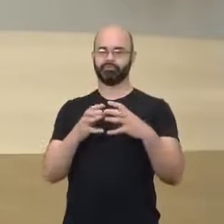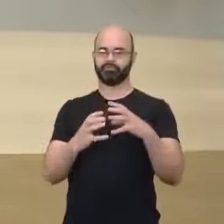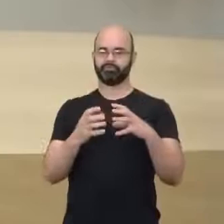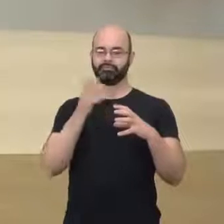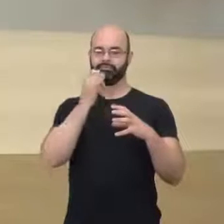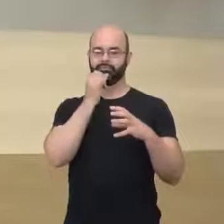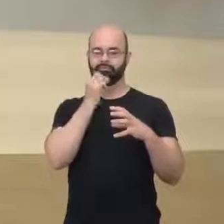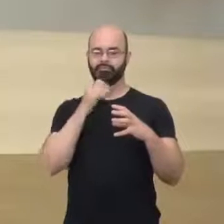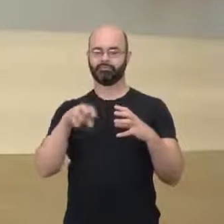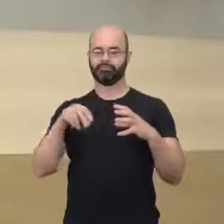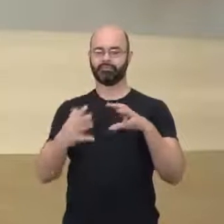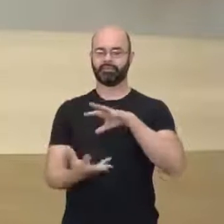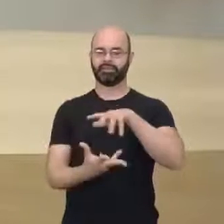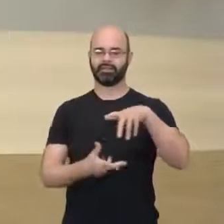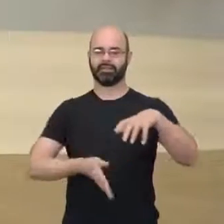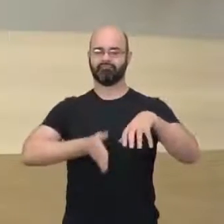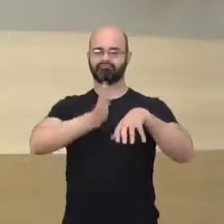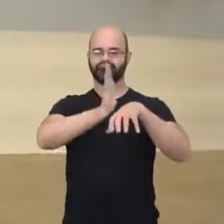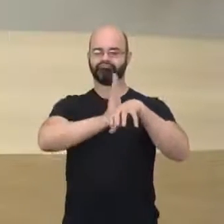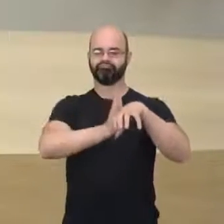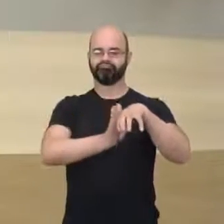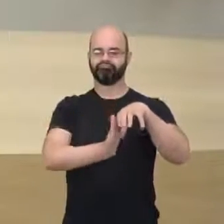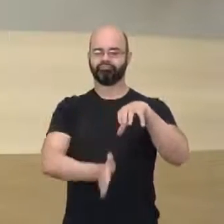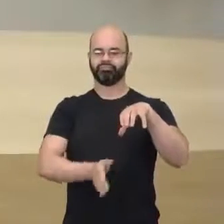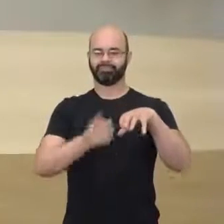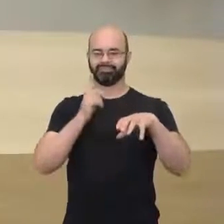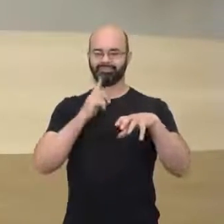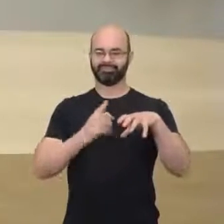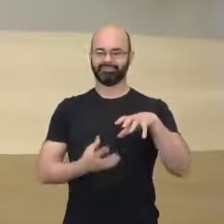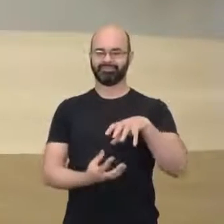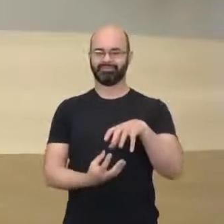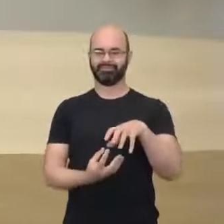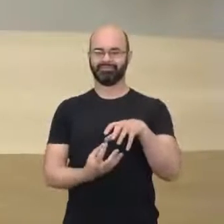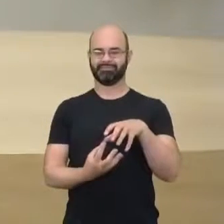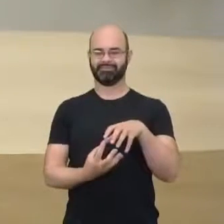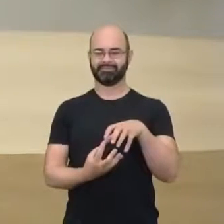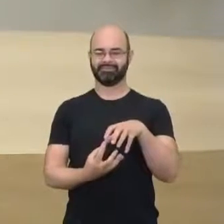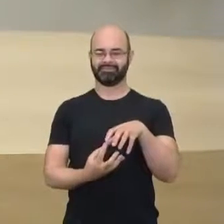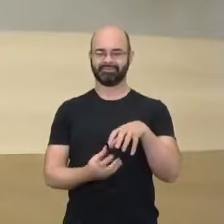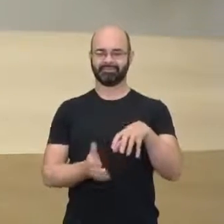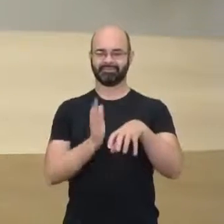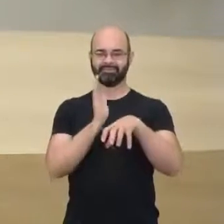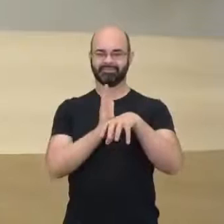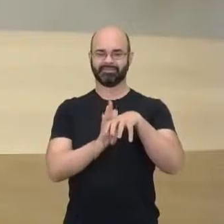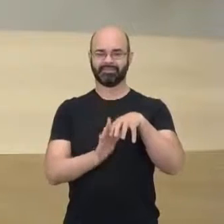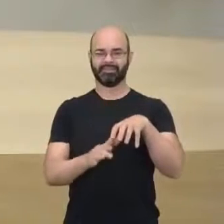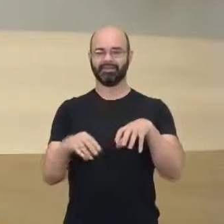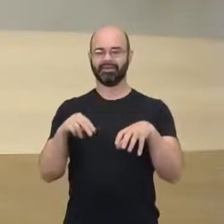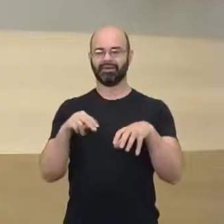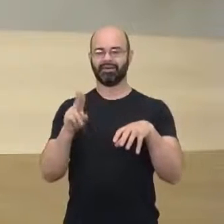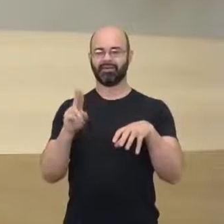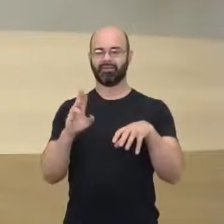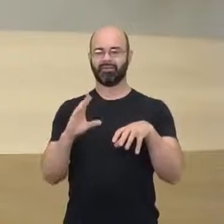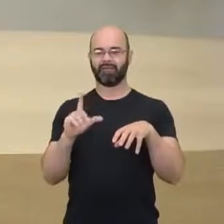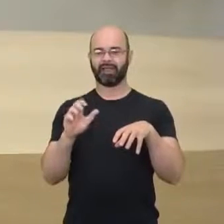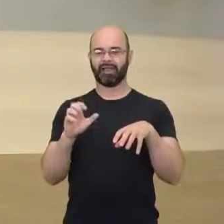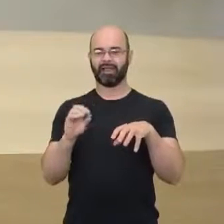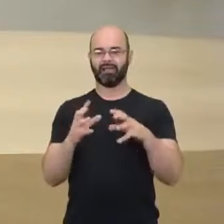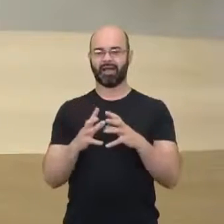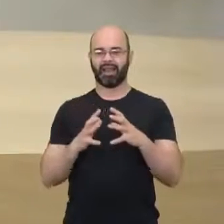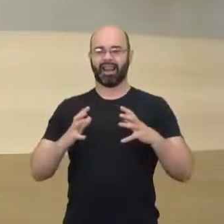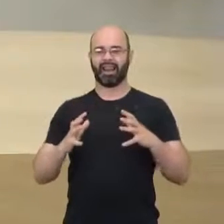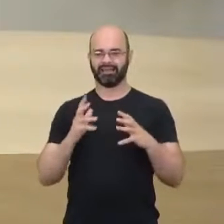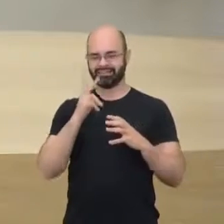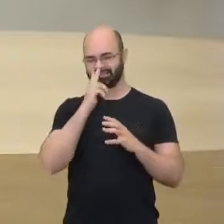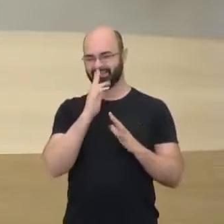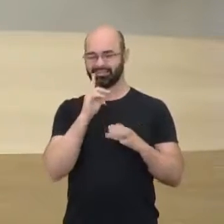Bom, simples assim. Tá, então tá aí, você tem o núcleo, lógico que aqui o meu núcleo ficou muito grande, eu acho, né? Então você tem